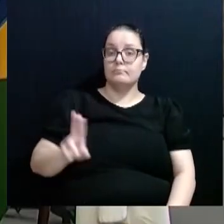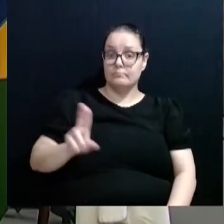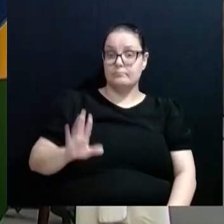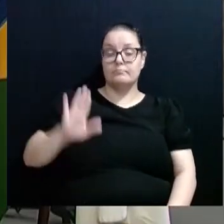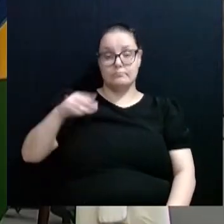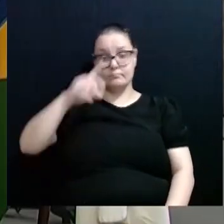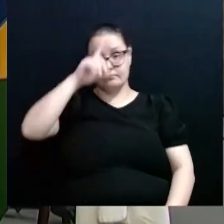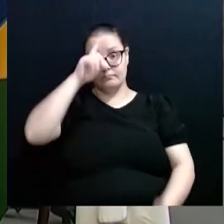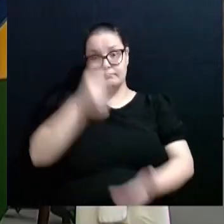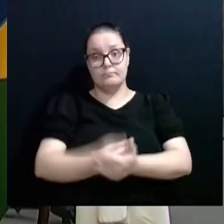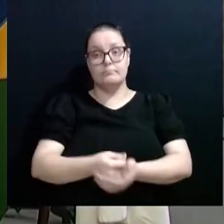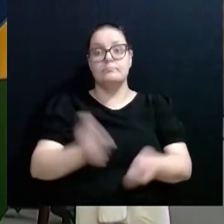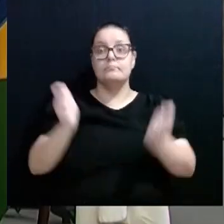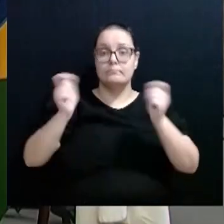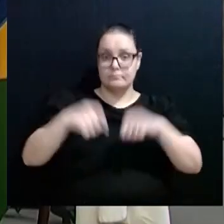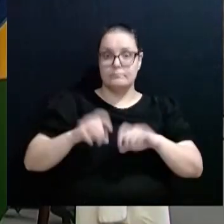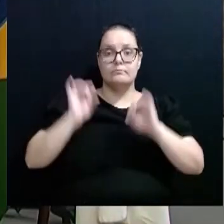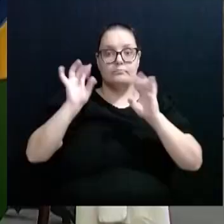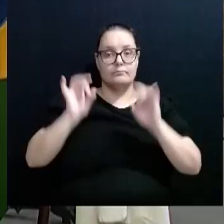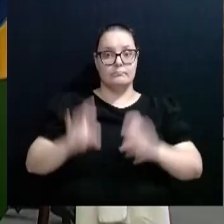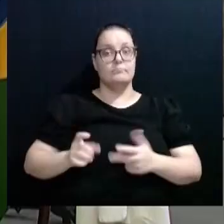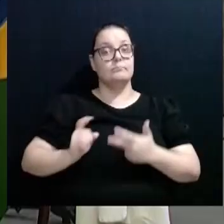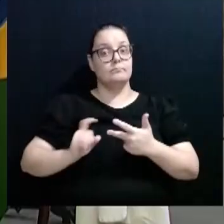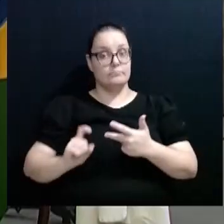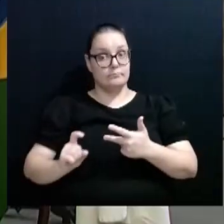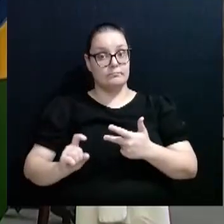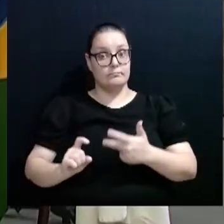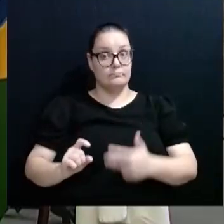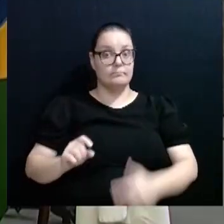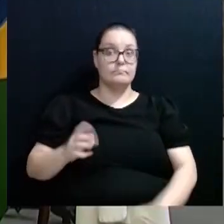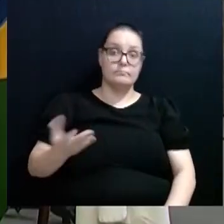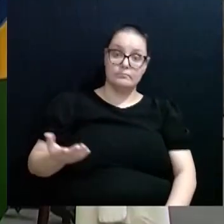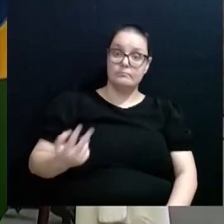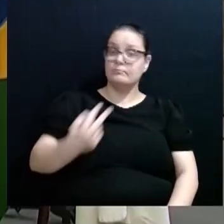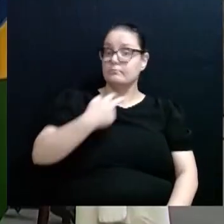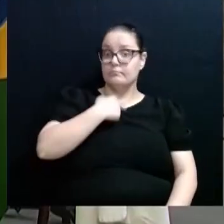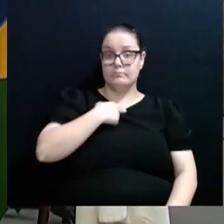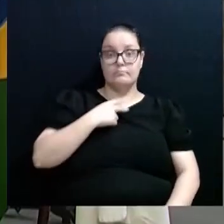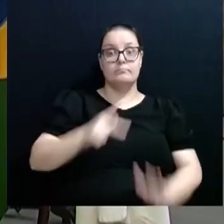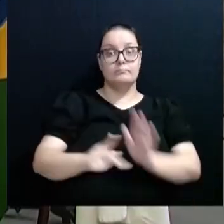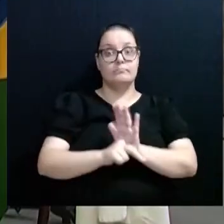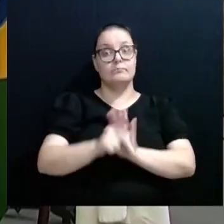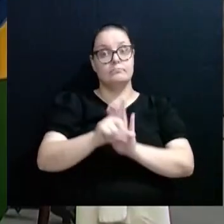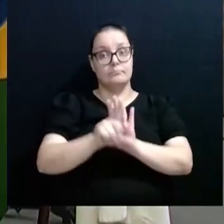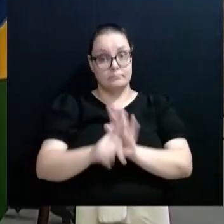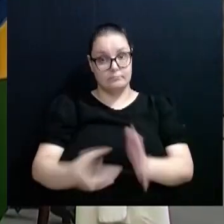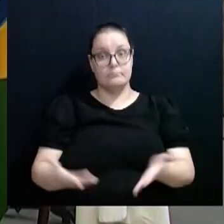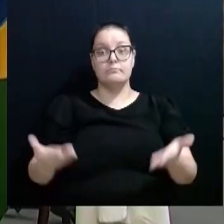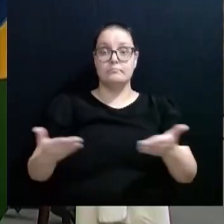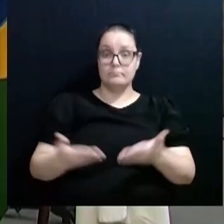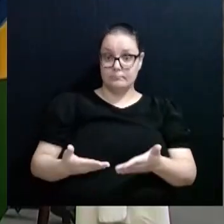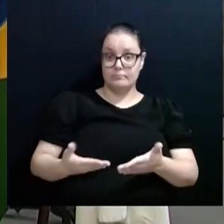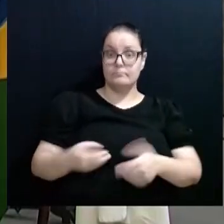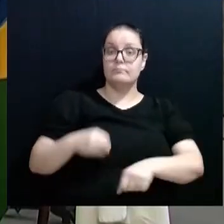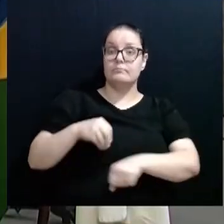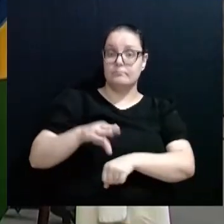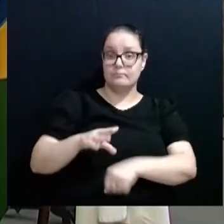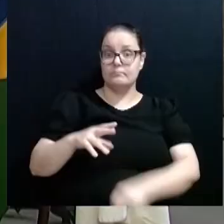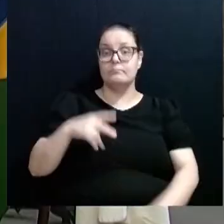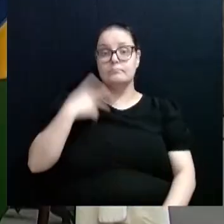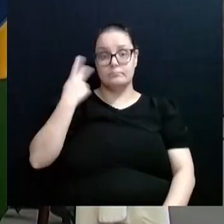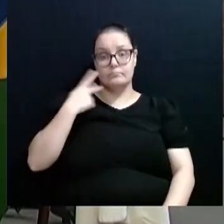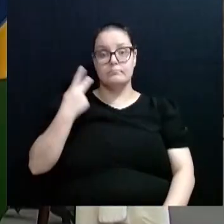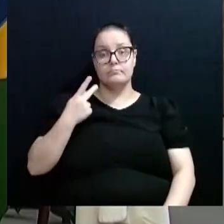é de competência exclusiva do executivo, ou seja, não pode virar um projeto de lei. Agora, essa indicação do vereador sobre a escola em